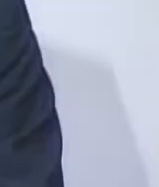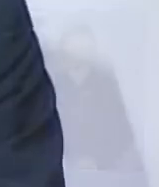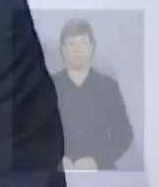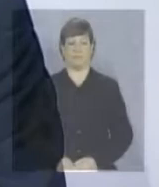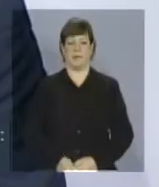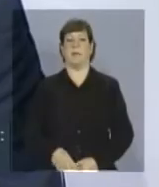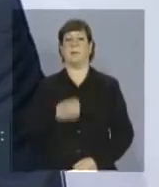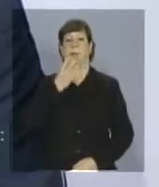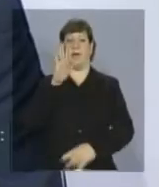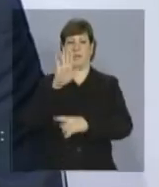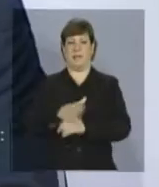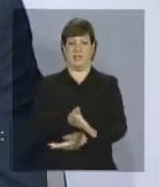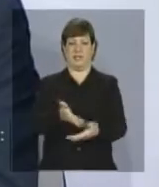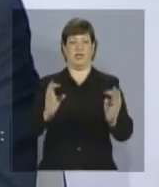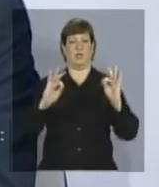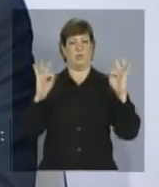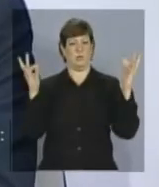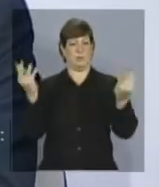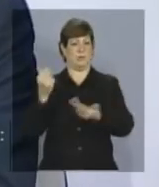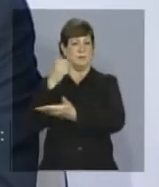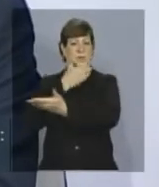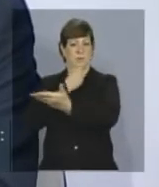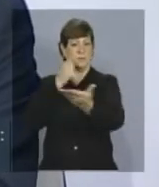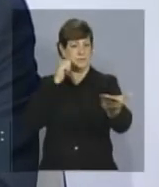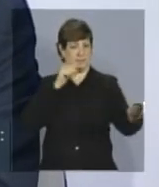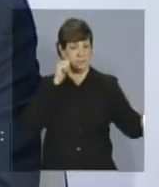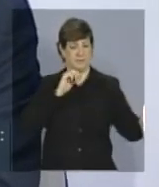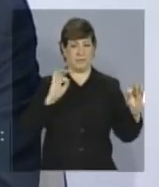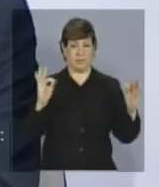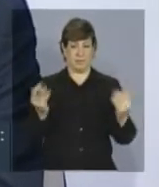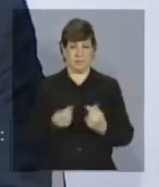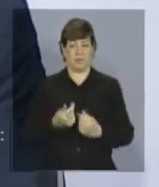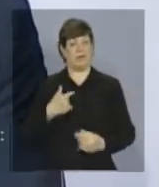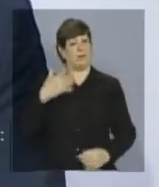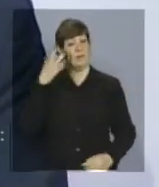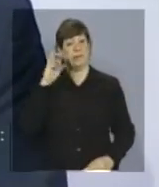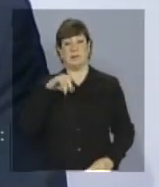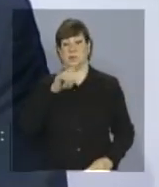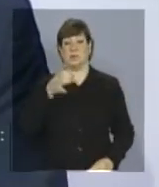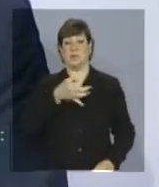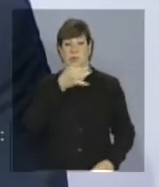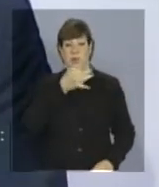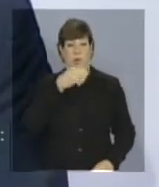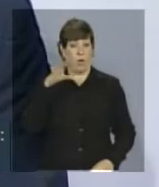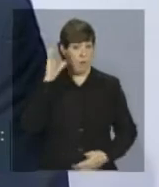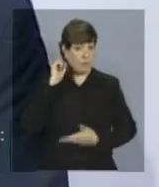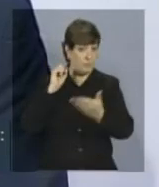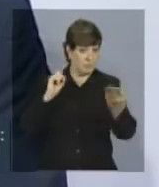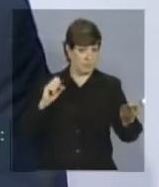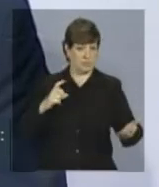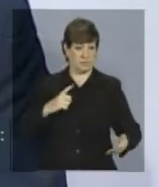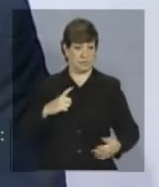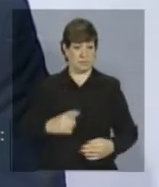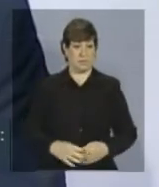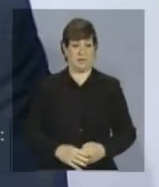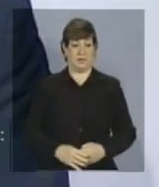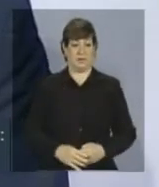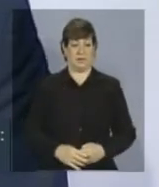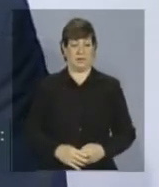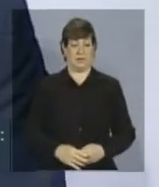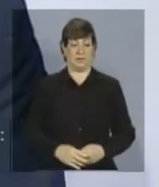Boa tarde a todos e a todas. Não sei se o som está bom, não está saindo. Me foi